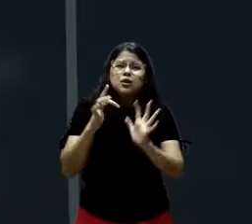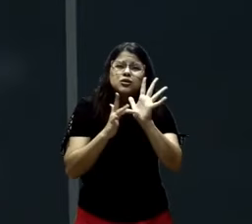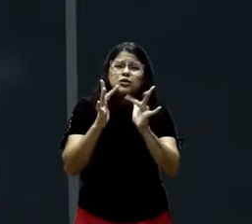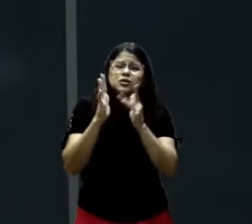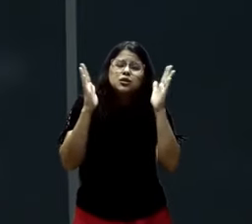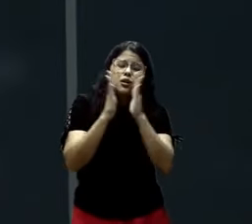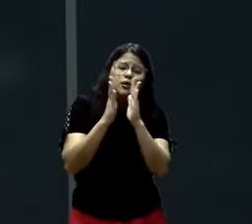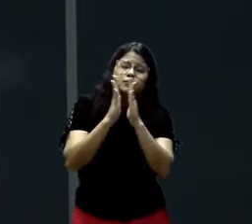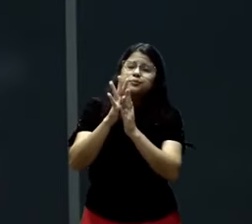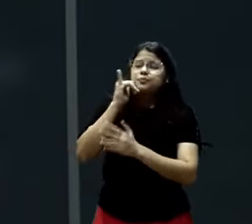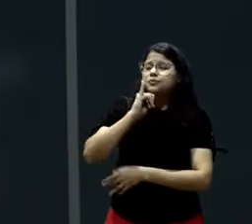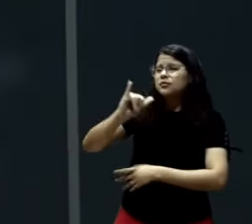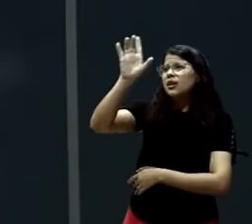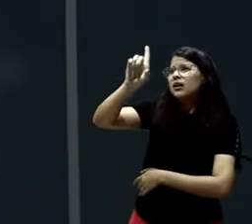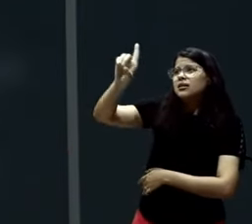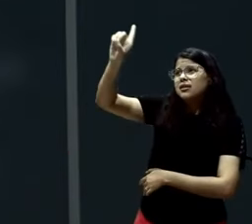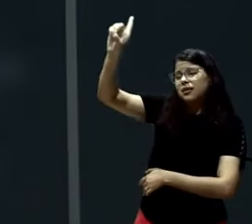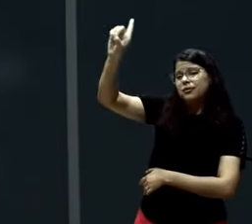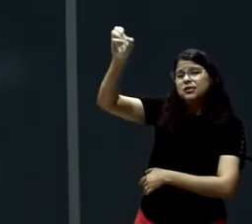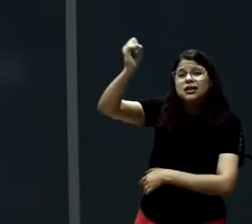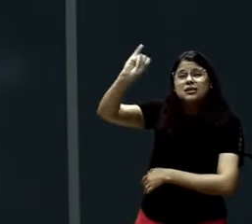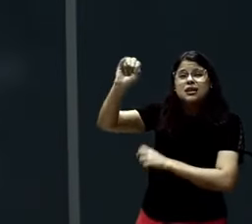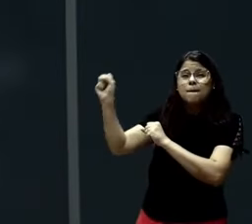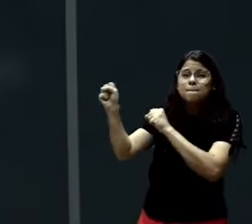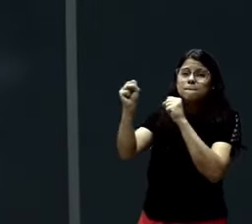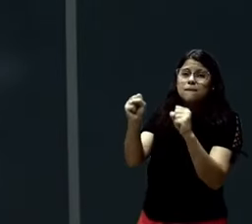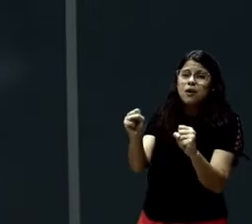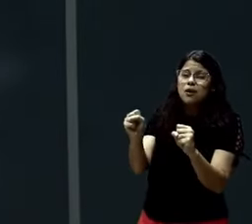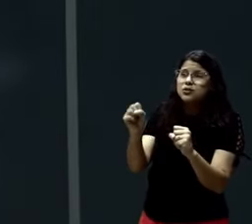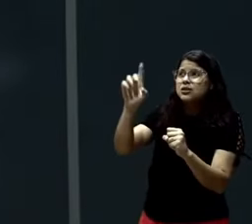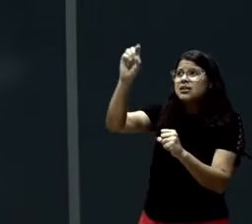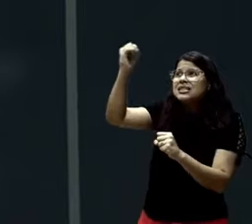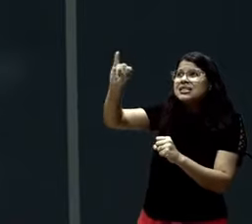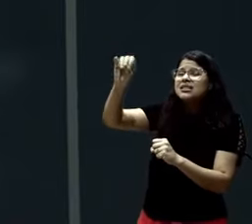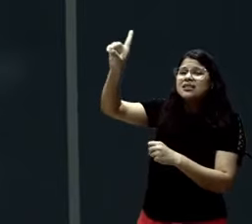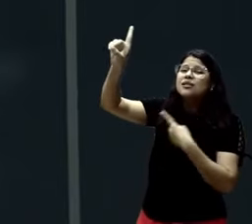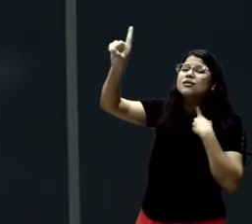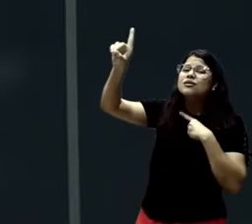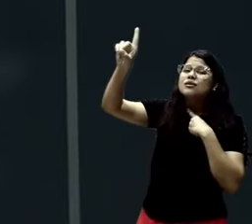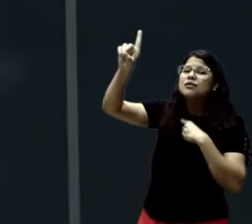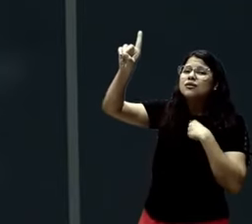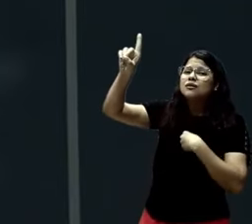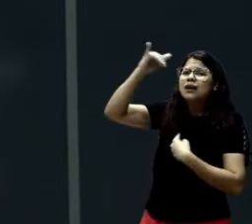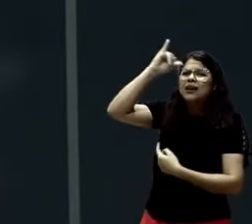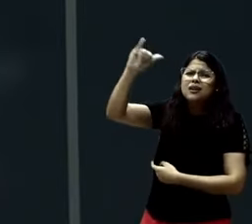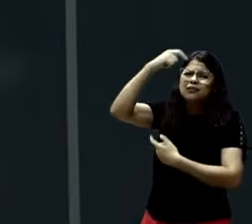se quiseres, se for possível, Pai, afasta de mim esse cálice, mas é o